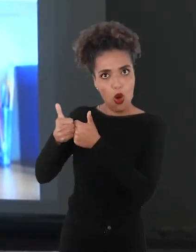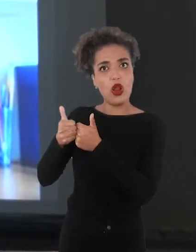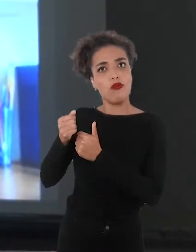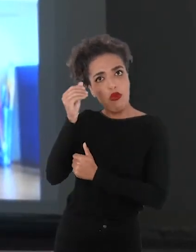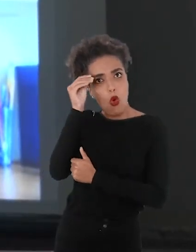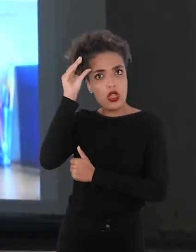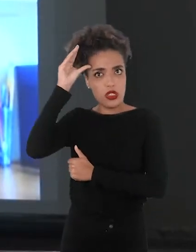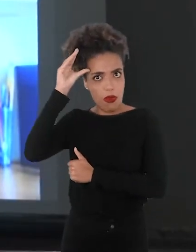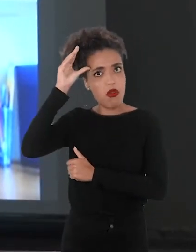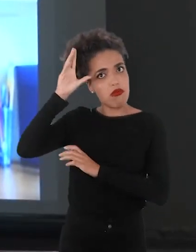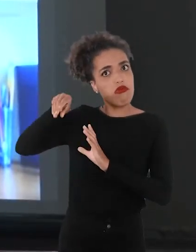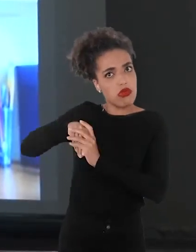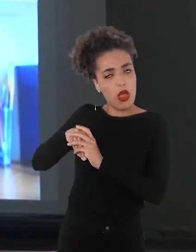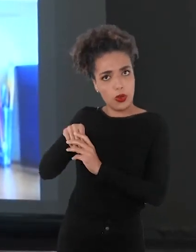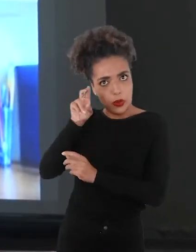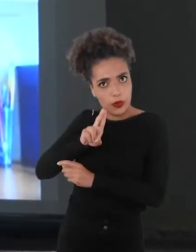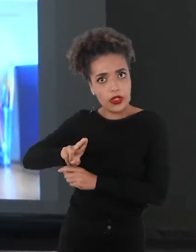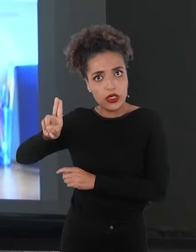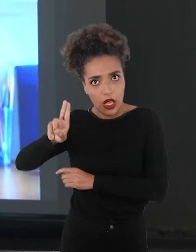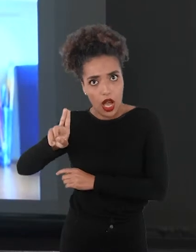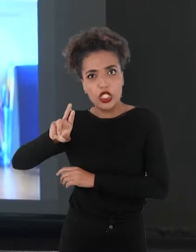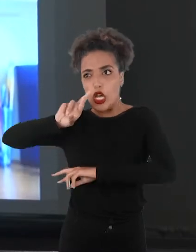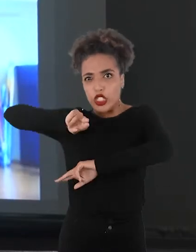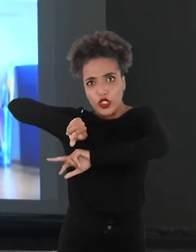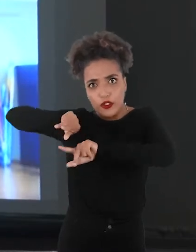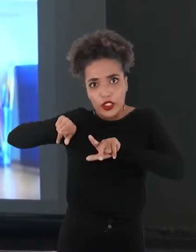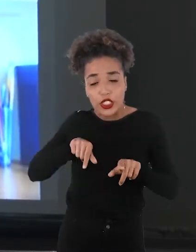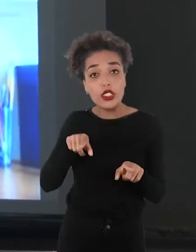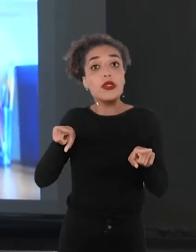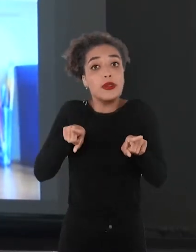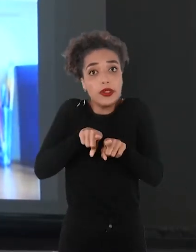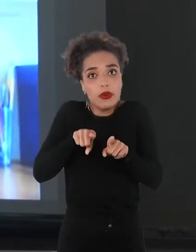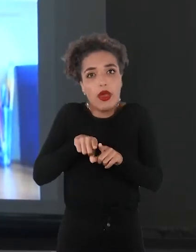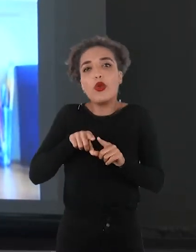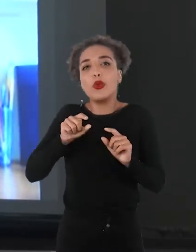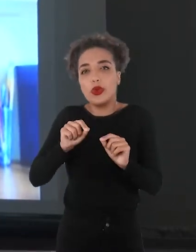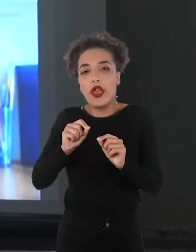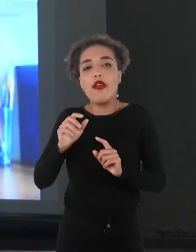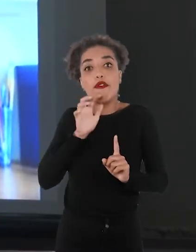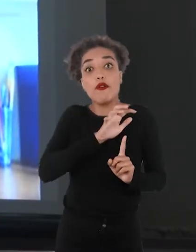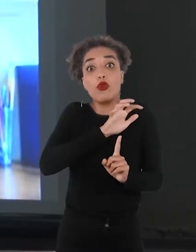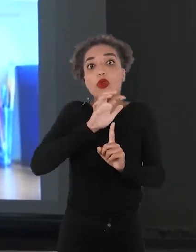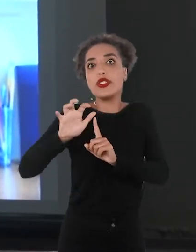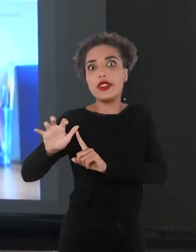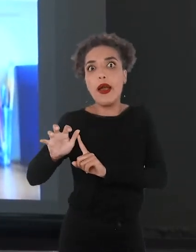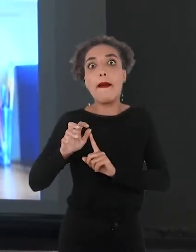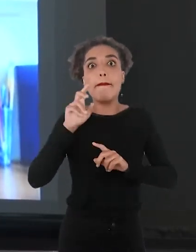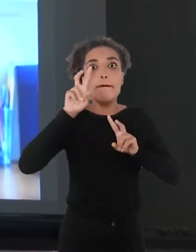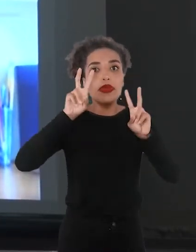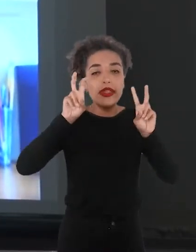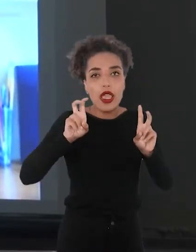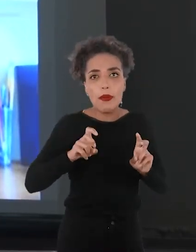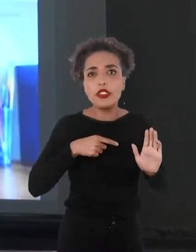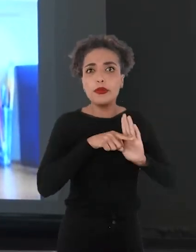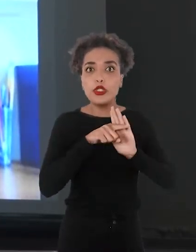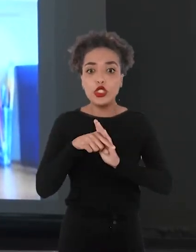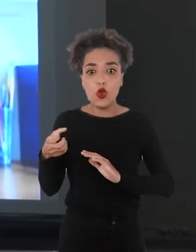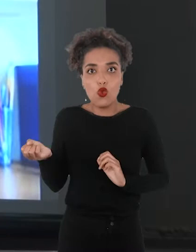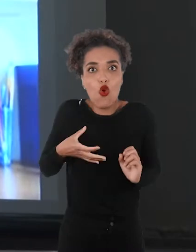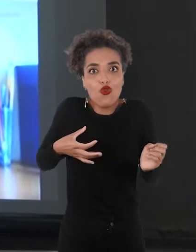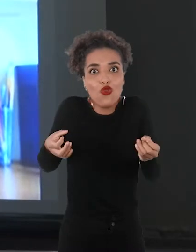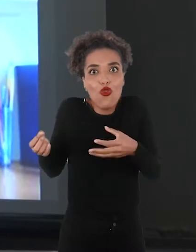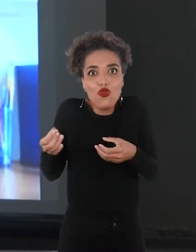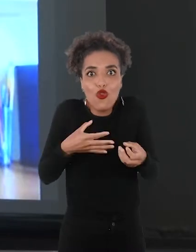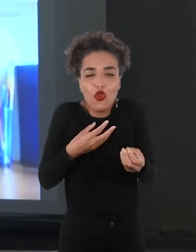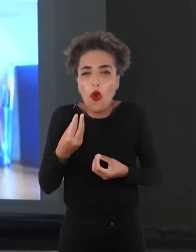conhecimentos existentes na universidade, mas eles impactam na criação de novos temas de pesquisa, de novas